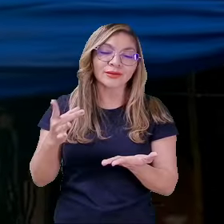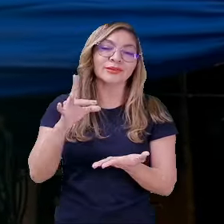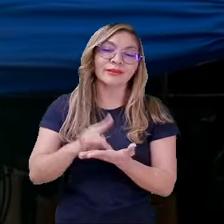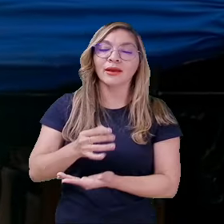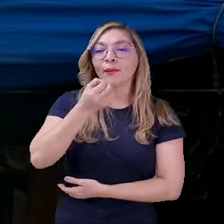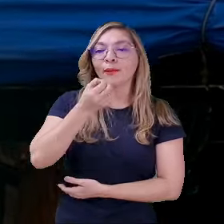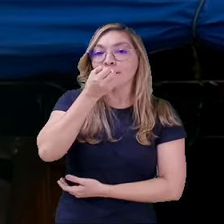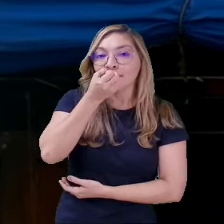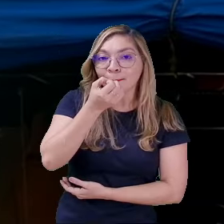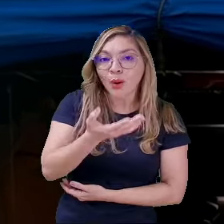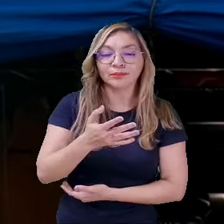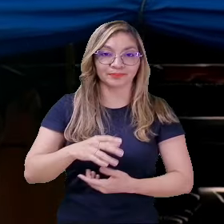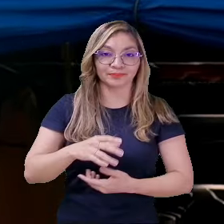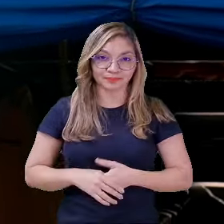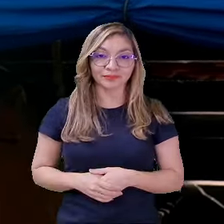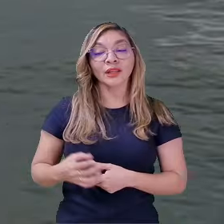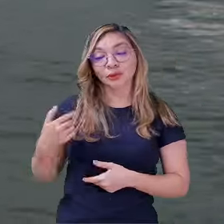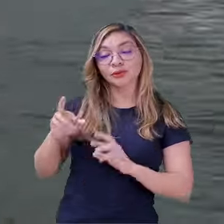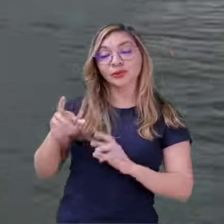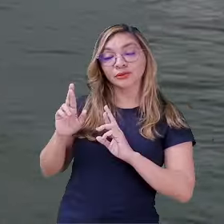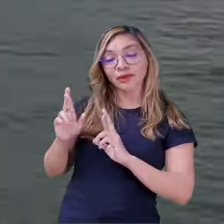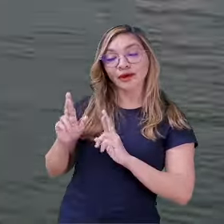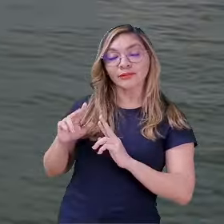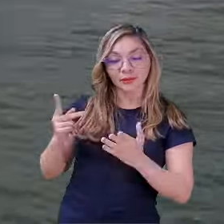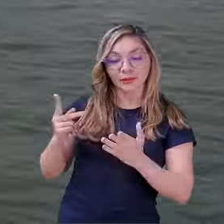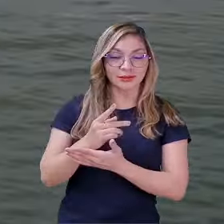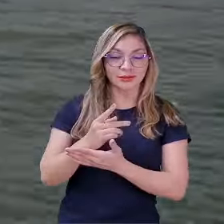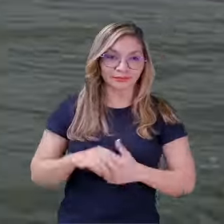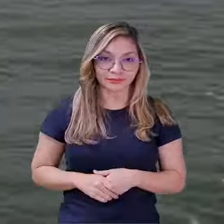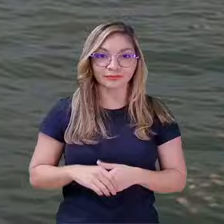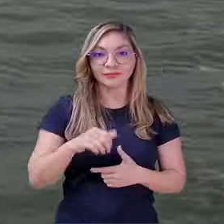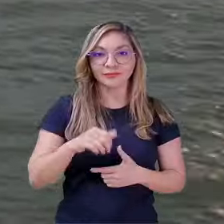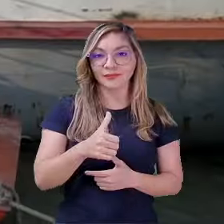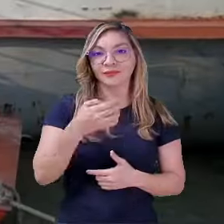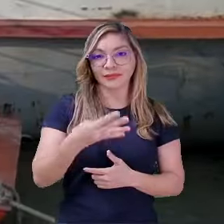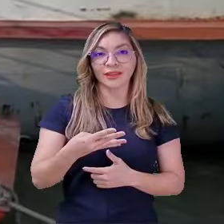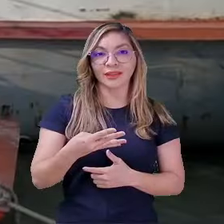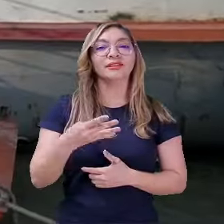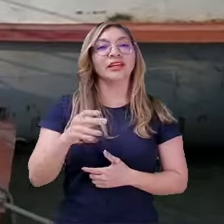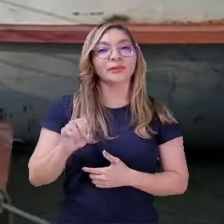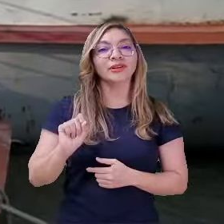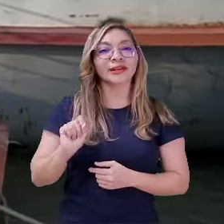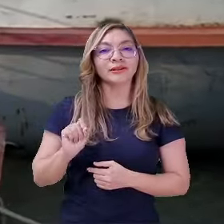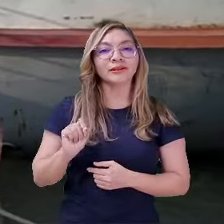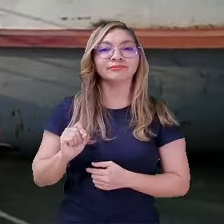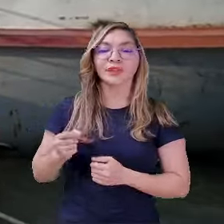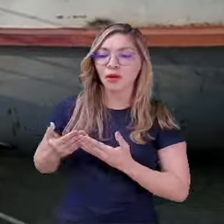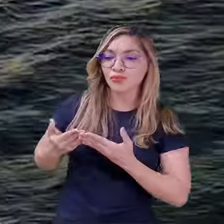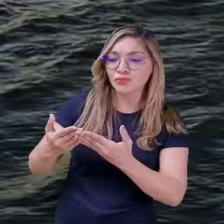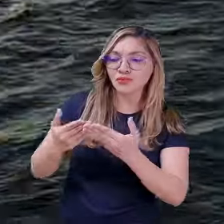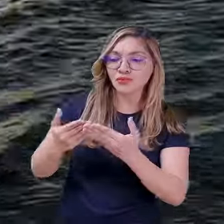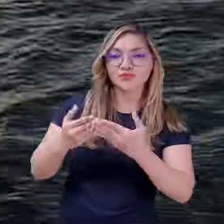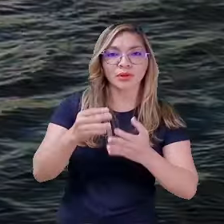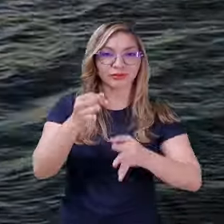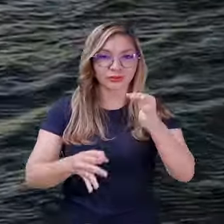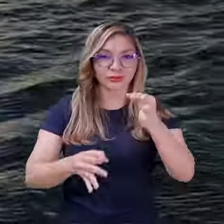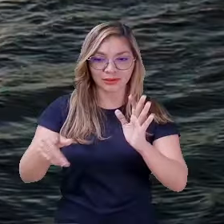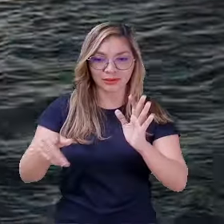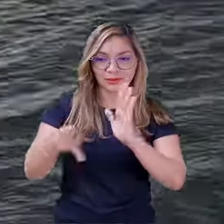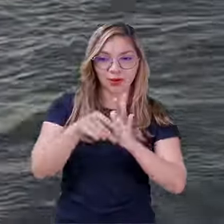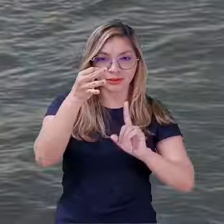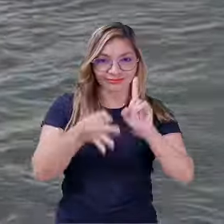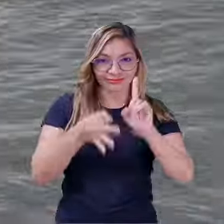A 145ª edição da Jornada Fluvial do Programa Justiça Itinerante do Tribunal de Justiça do Amapá encerrou o calendário